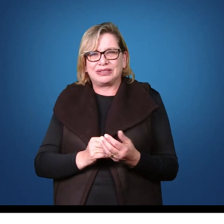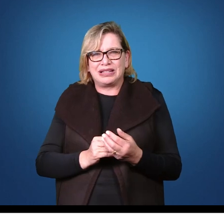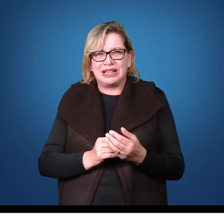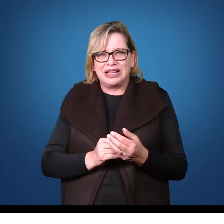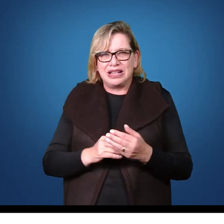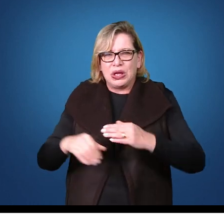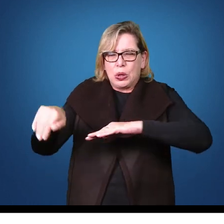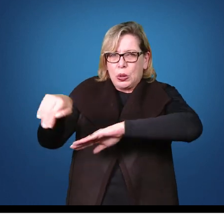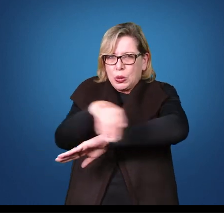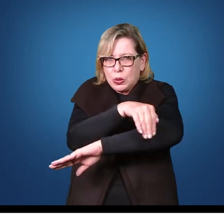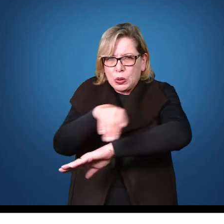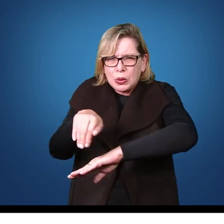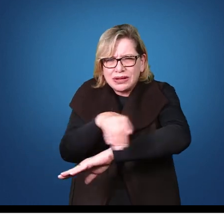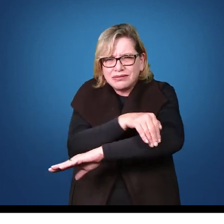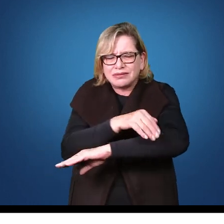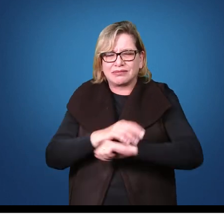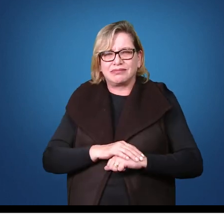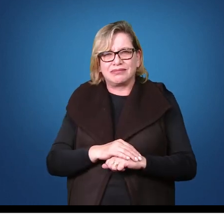Ruas!